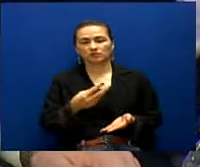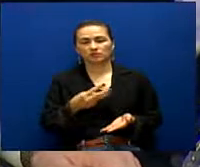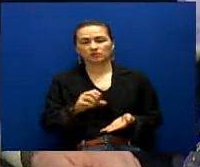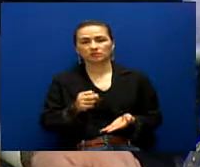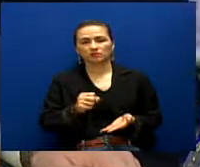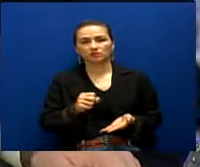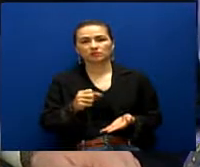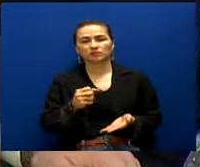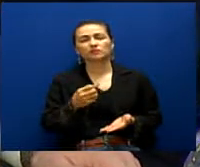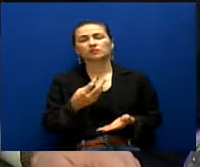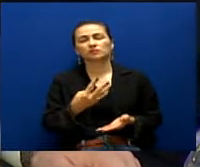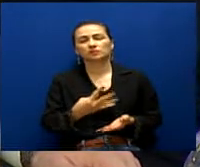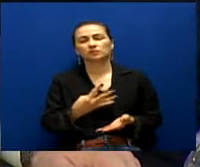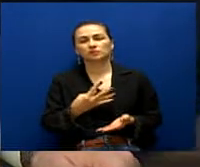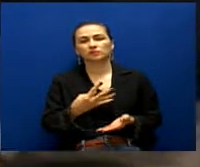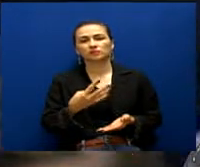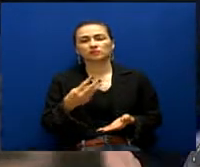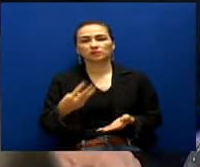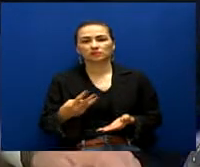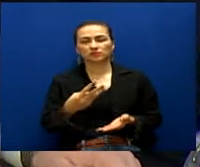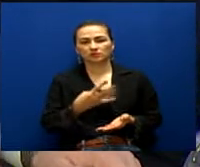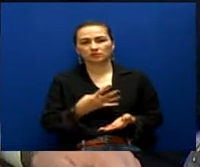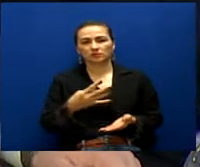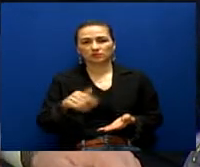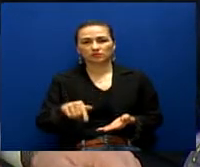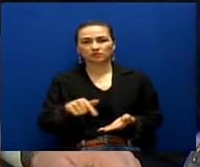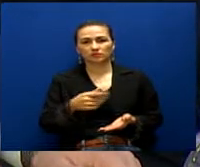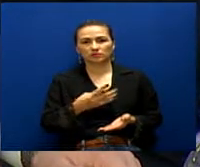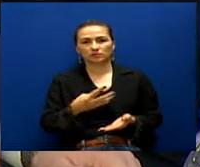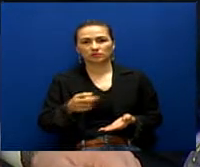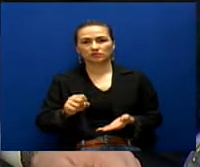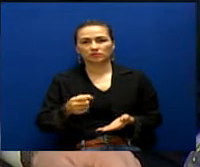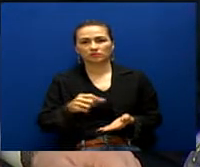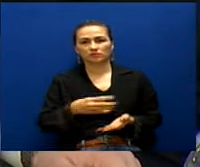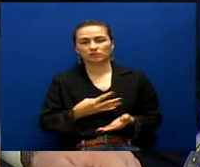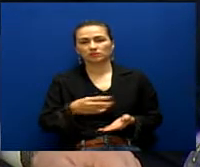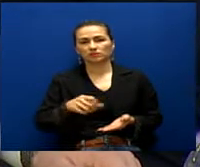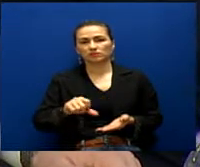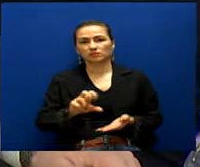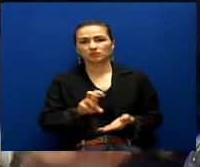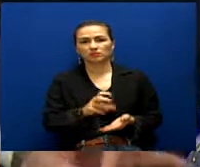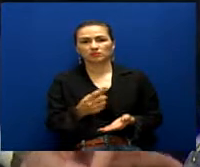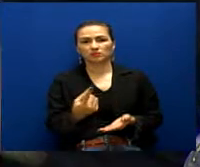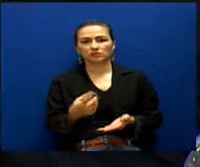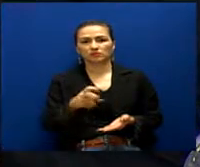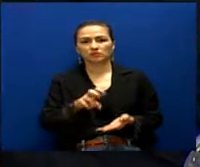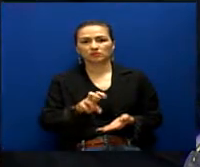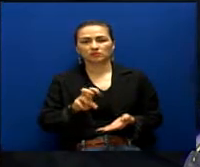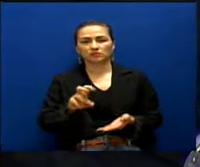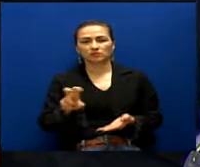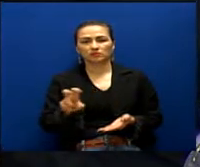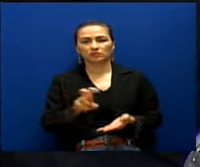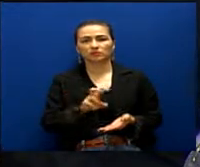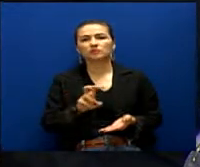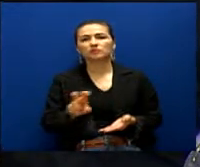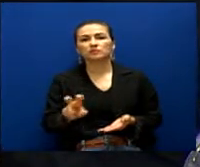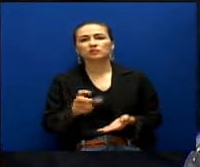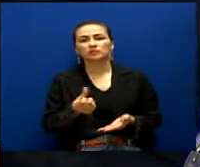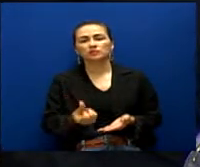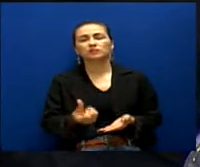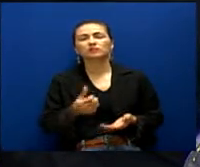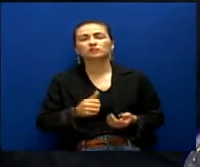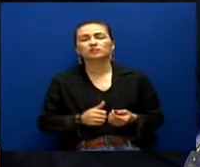40, 45, 46, 47, 48, 49, 50, 51, 52, 53, 54, 55, 56. Essas têm o parecer favorável. A